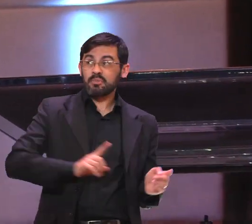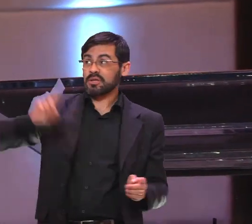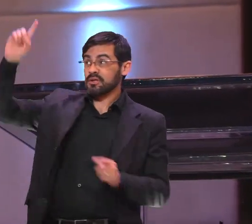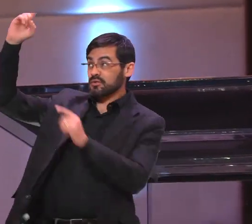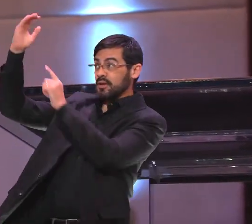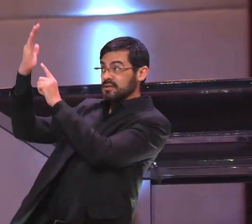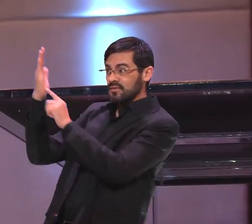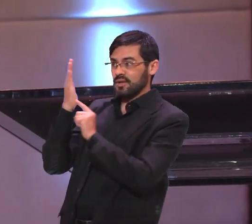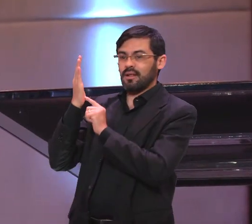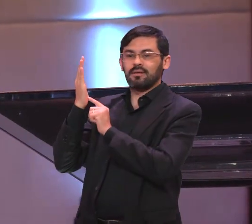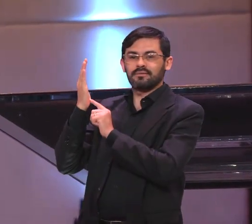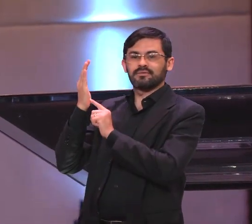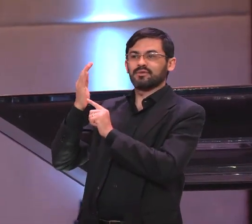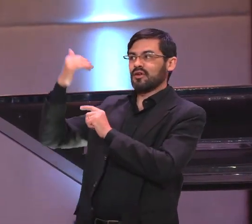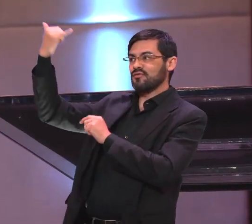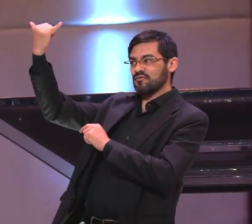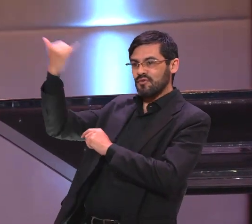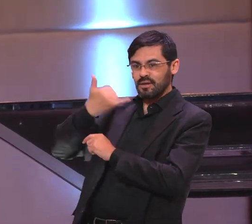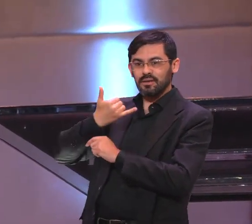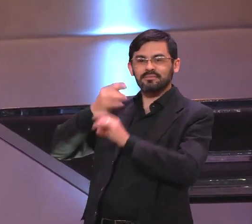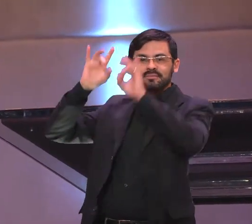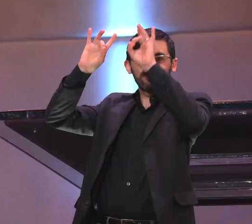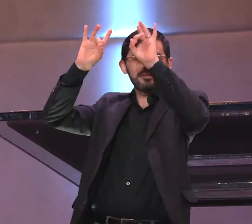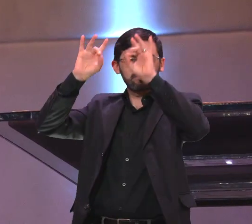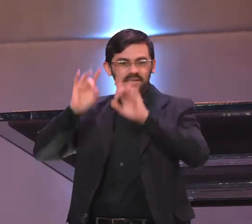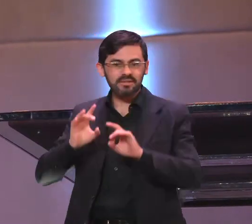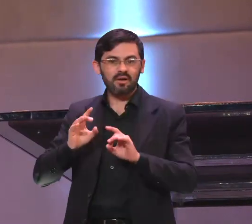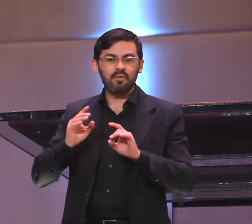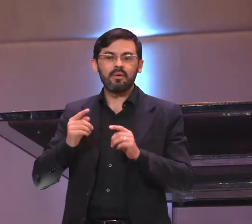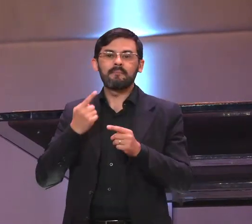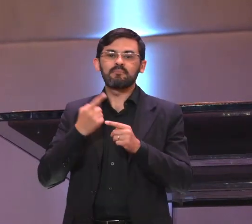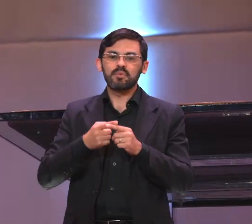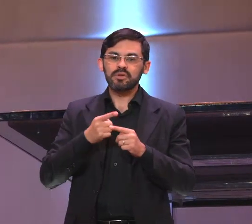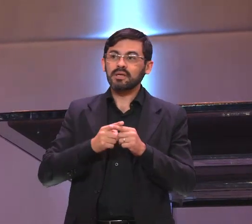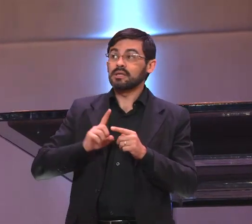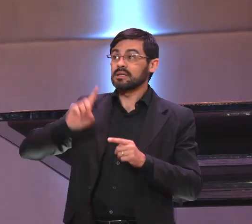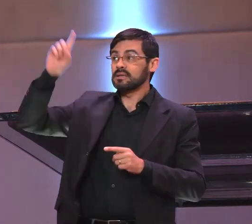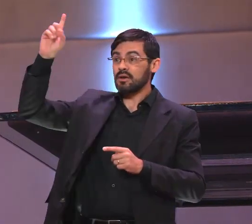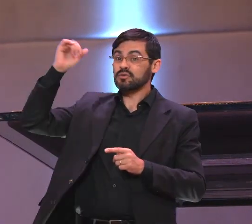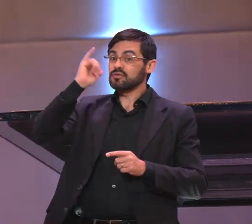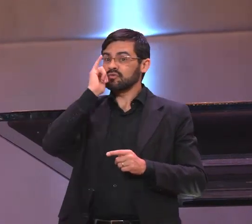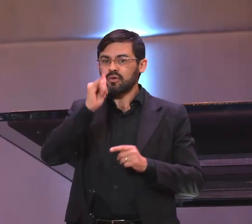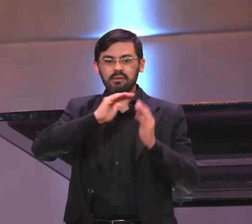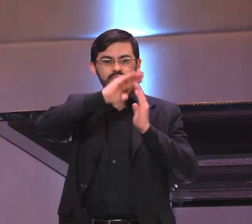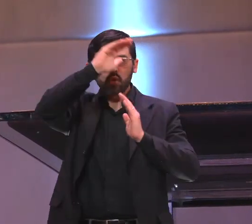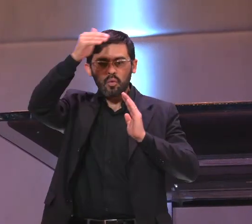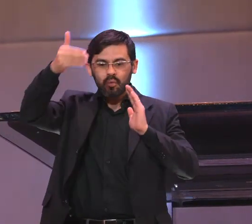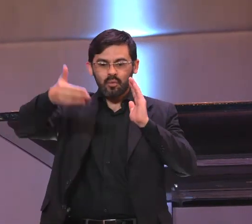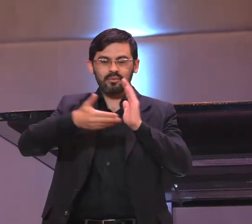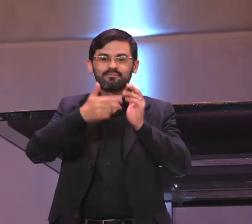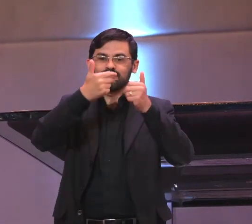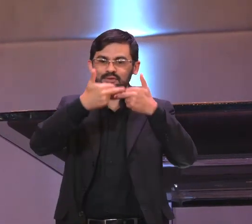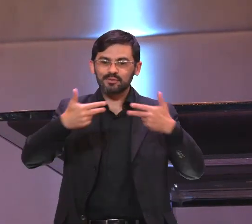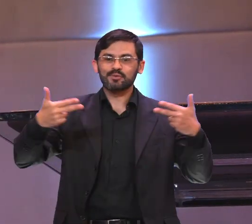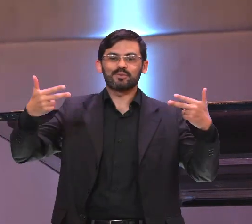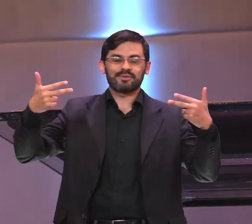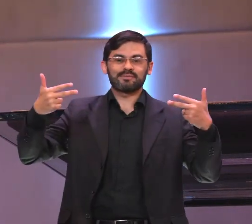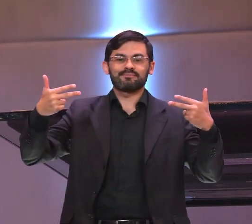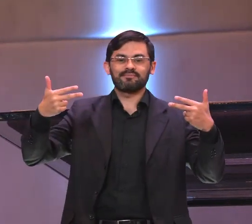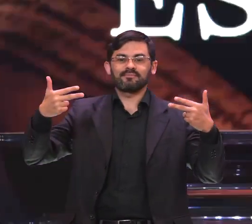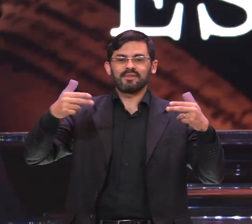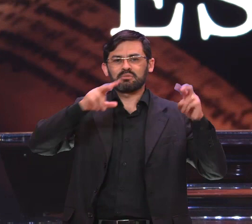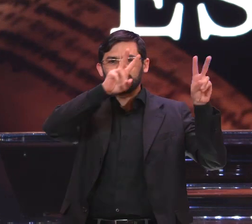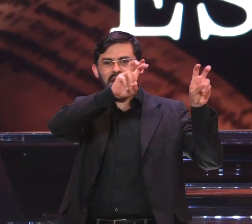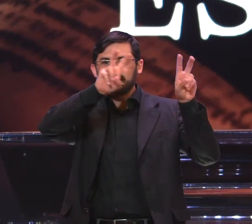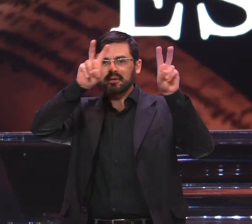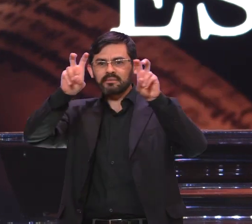falar com você. Ele fala sobre tudo. Você crê nisso? Eu lembro